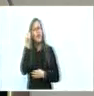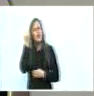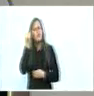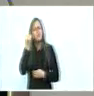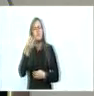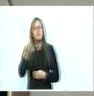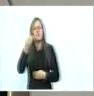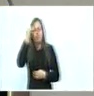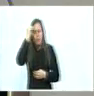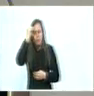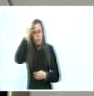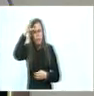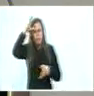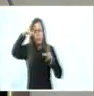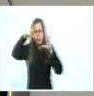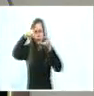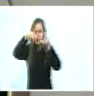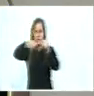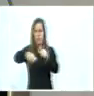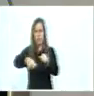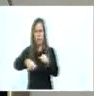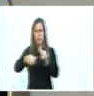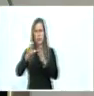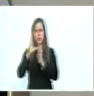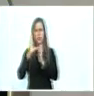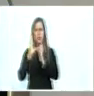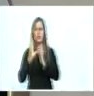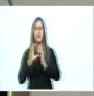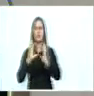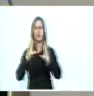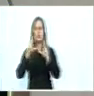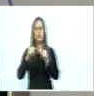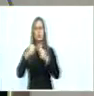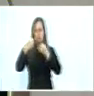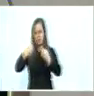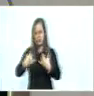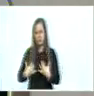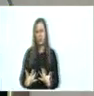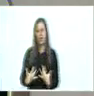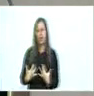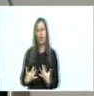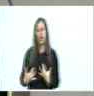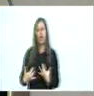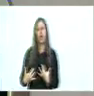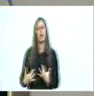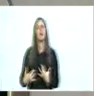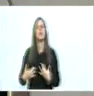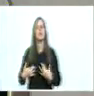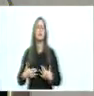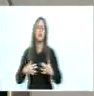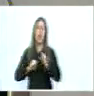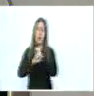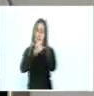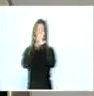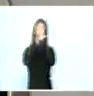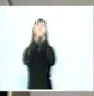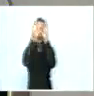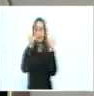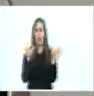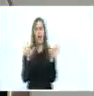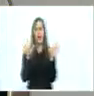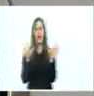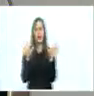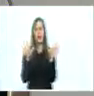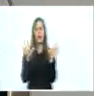todos, dentro do contexto do que já foi falado aqui com relação à questão da transparência no